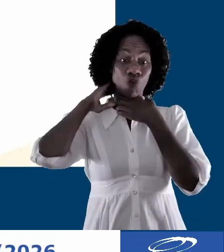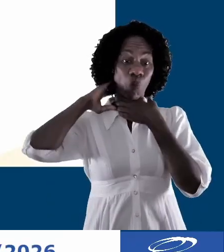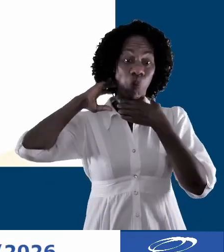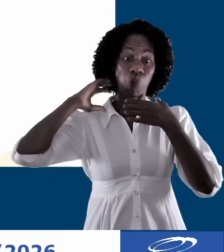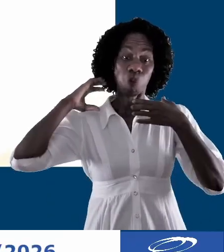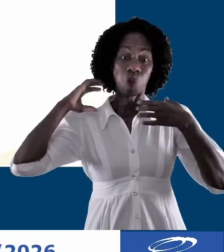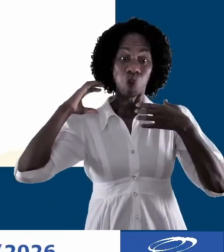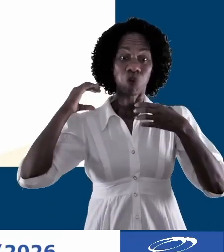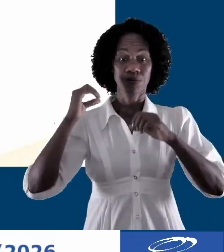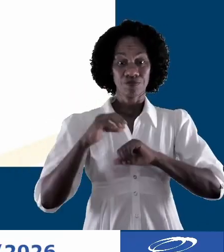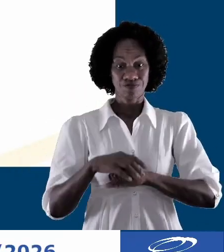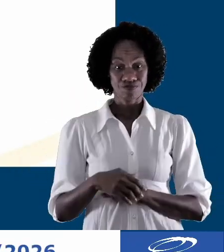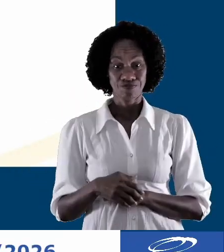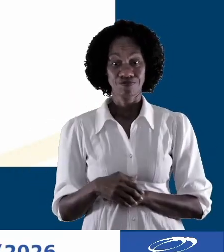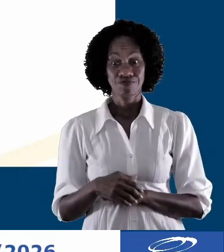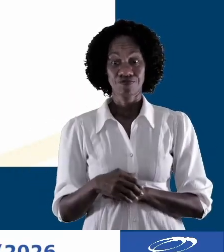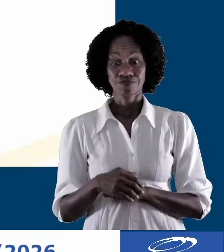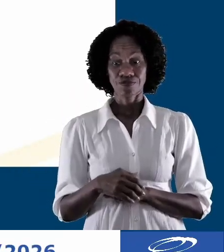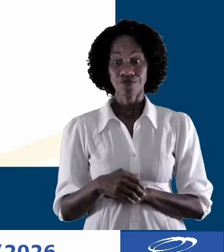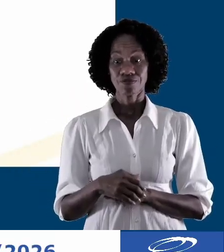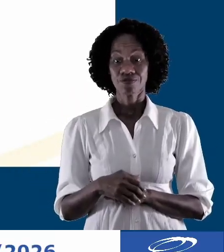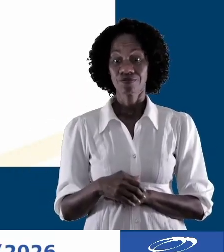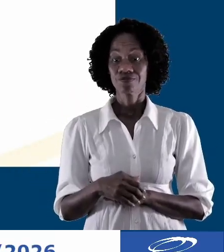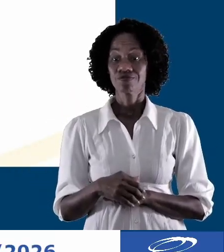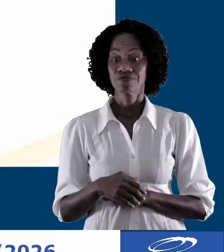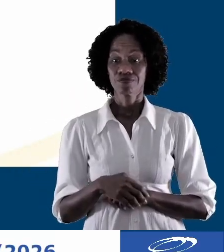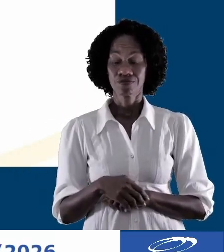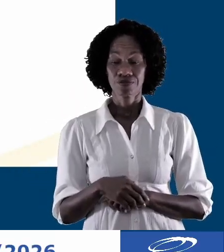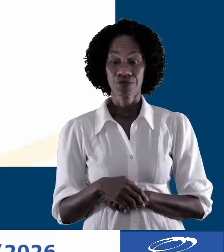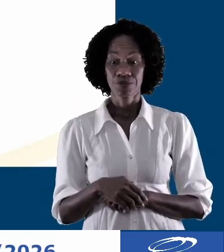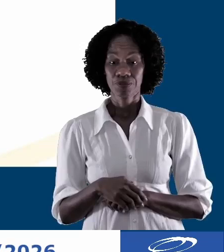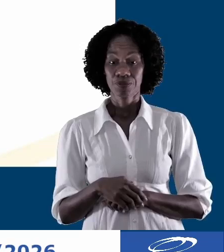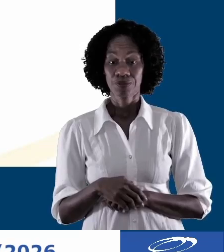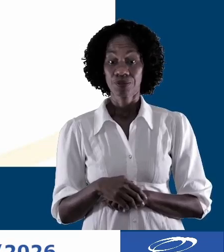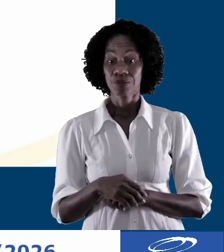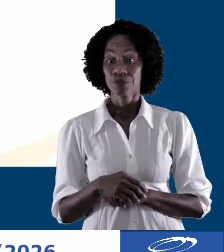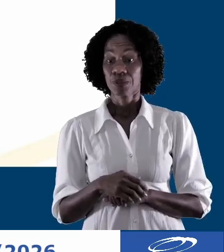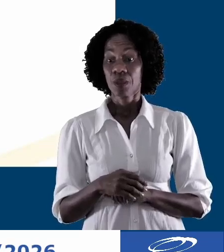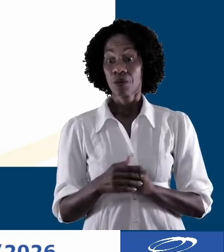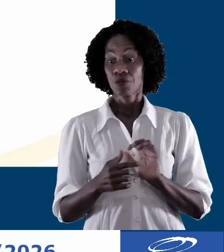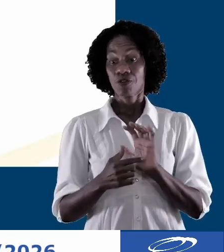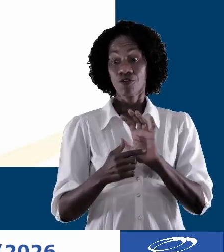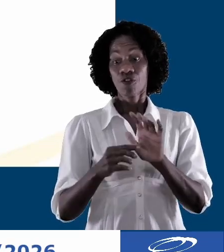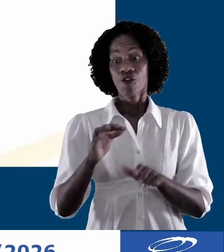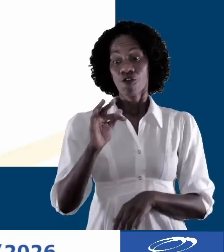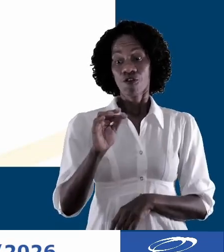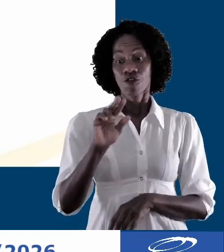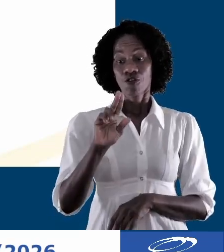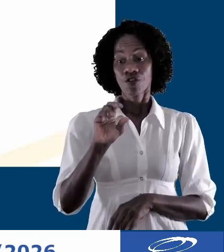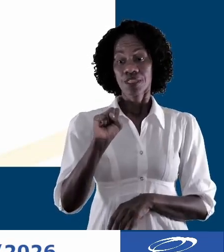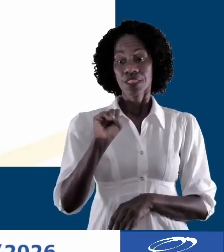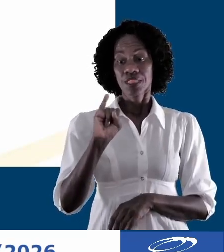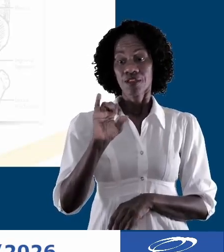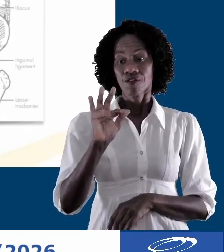O acometimento paradiscal tem uma repercussão de uma apresentação fusiforme na coluna vertebral.